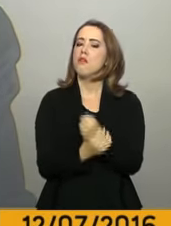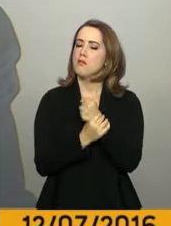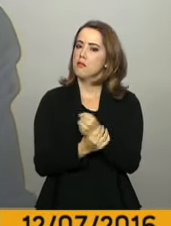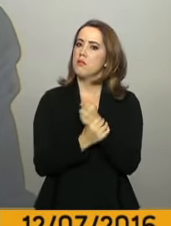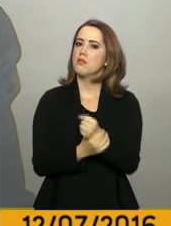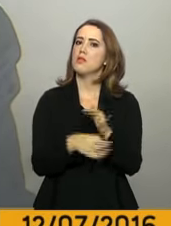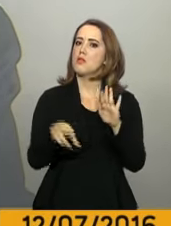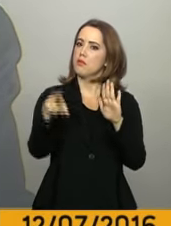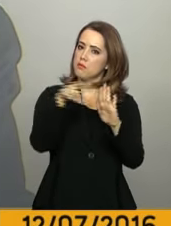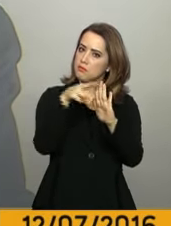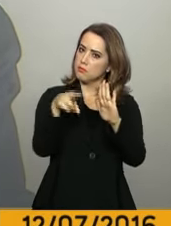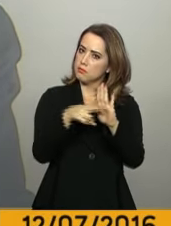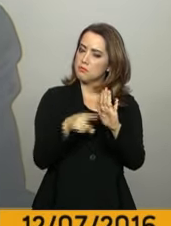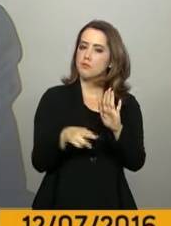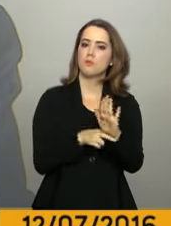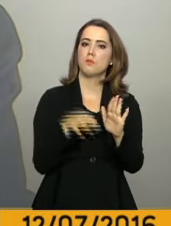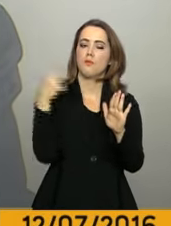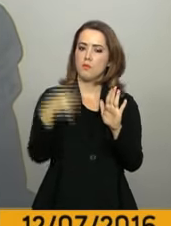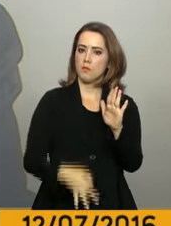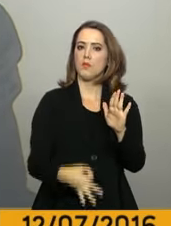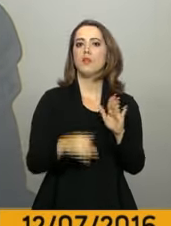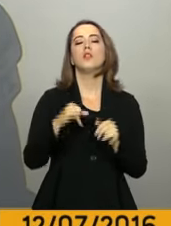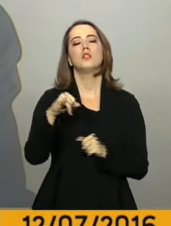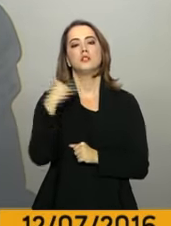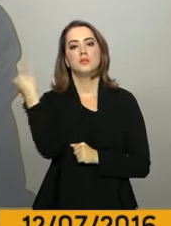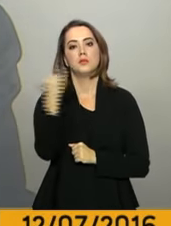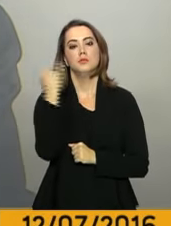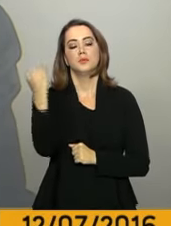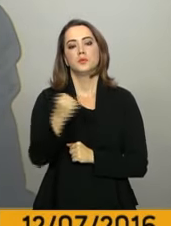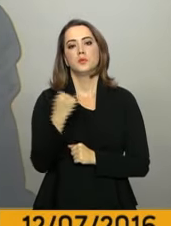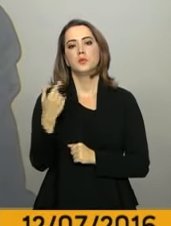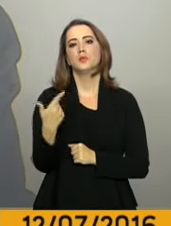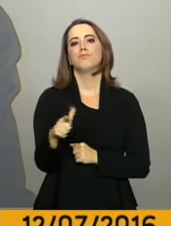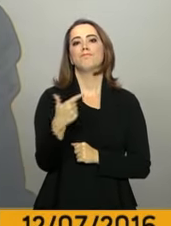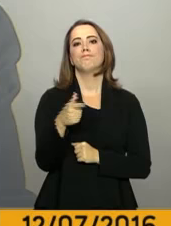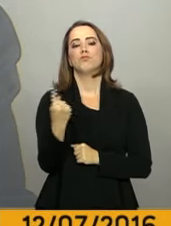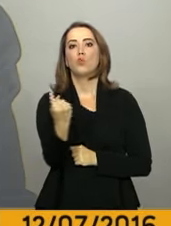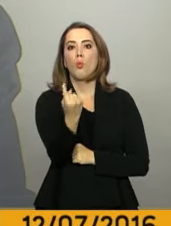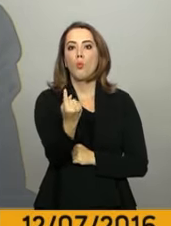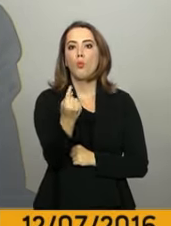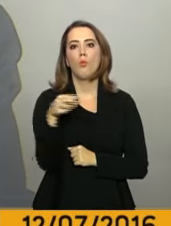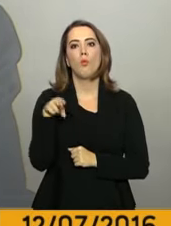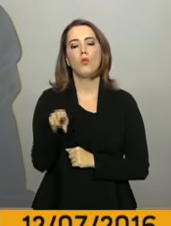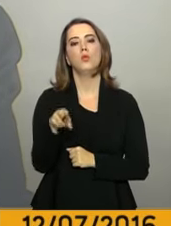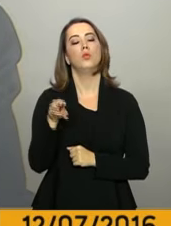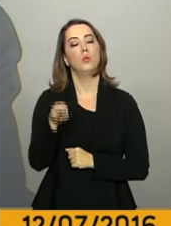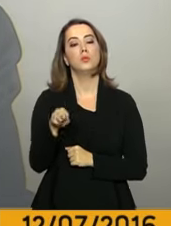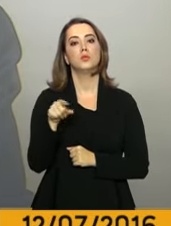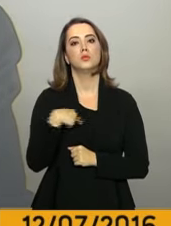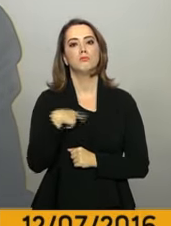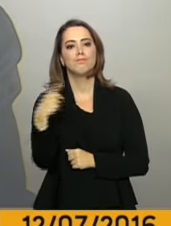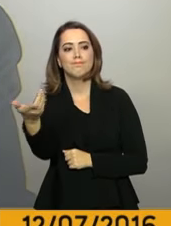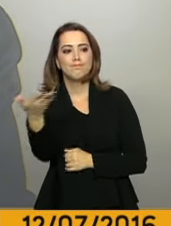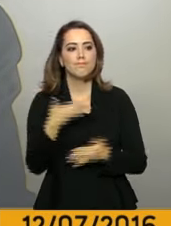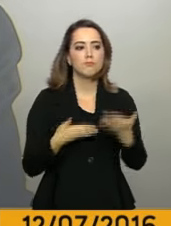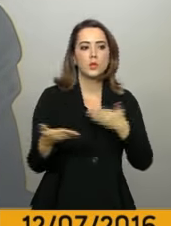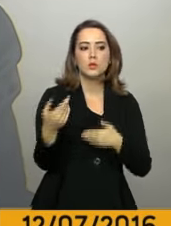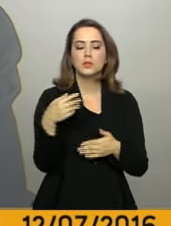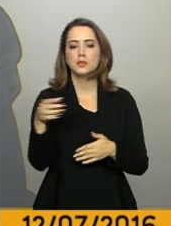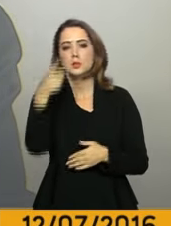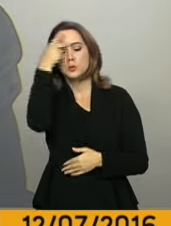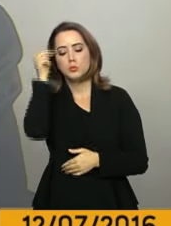jurídica é fundamental Não há um instante no nosso país que eu não receba empresários da mais variada área